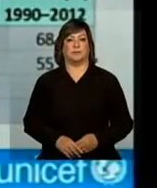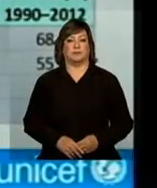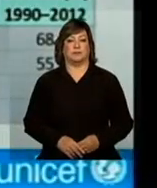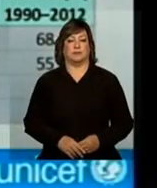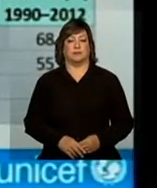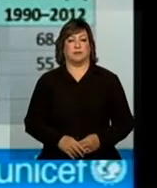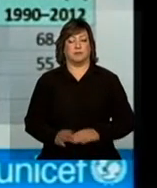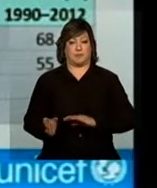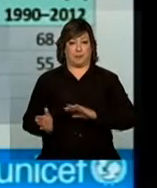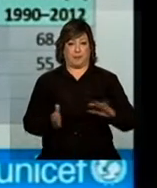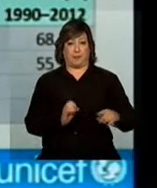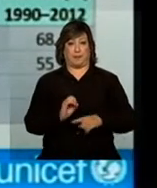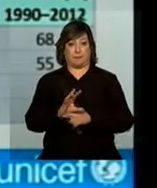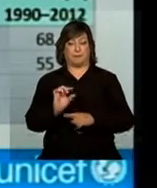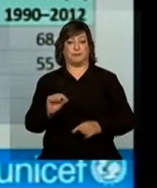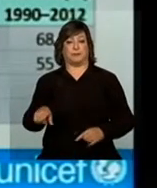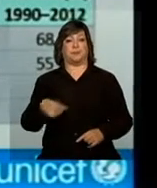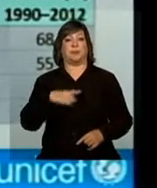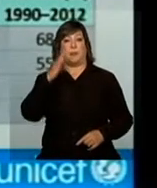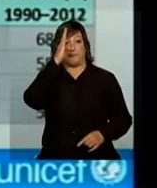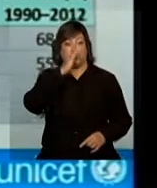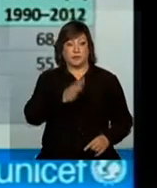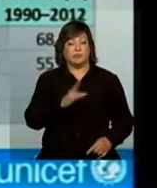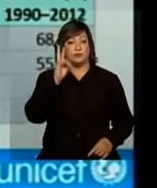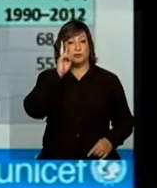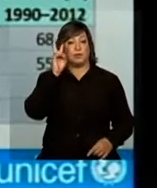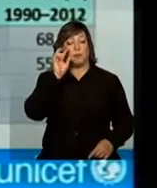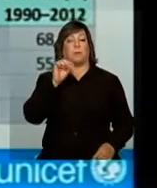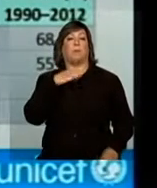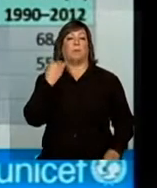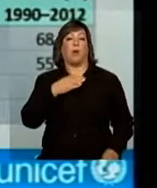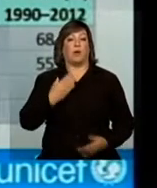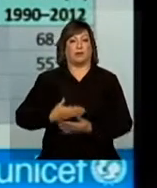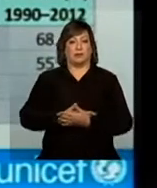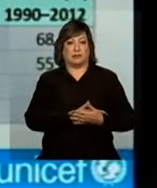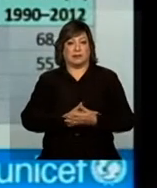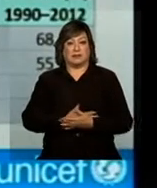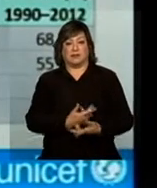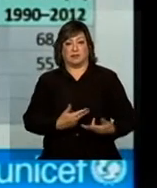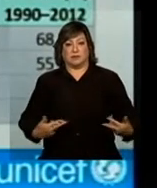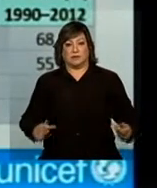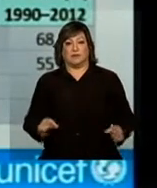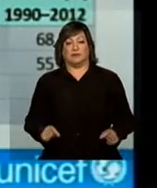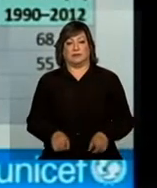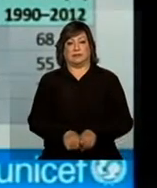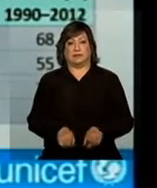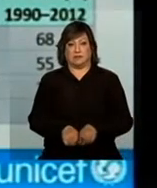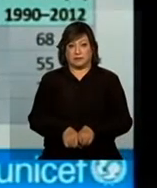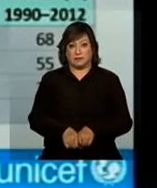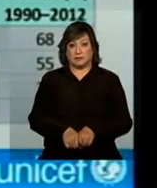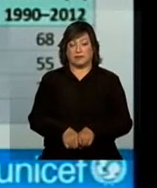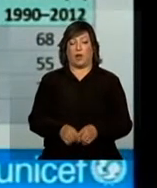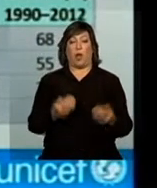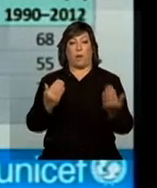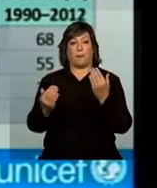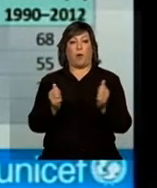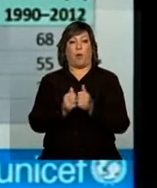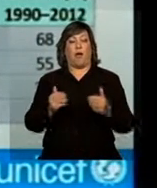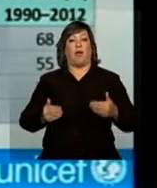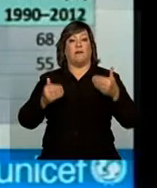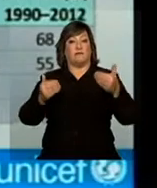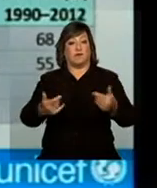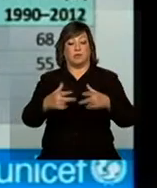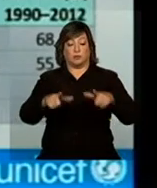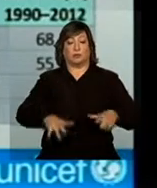uma vez, um panorama Brasil da mortalidade neonatal, também comparado com avanços na região